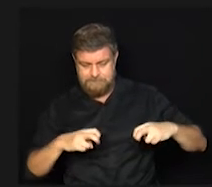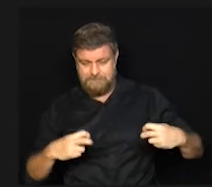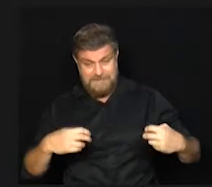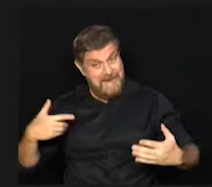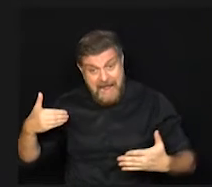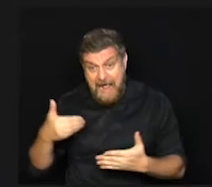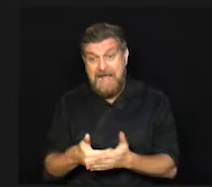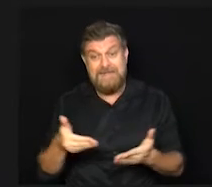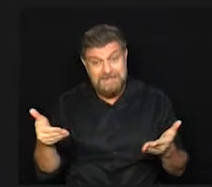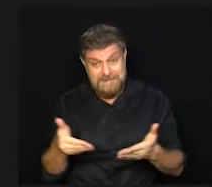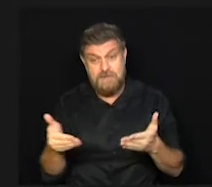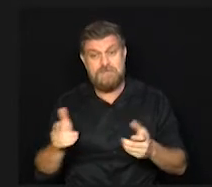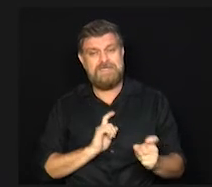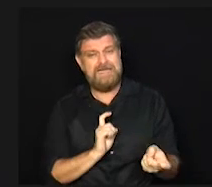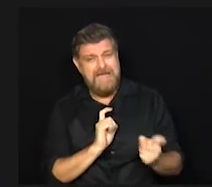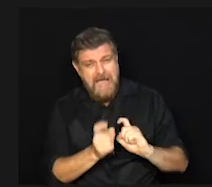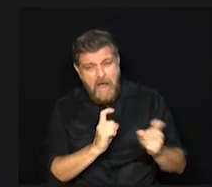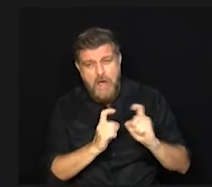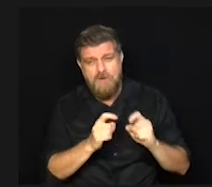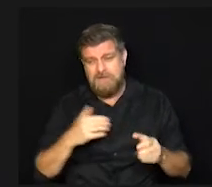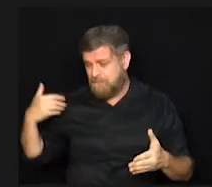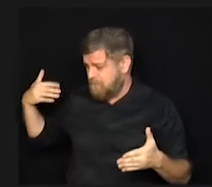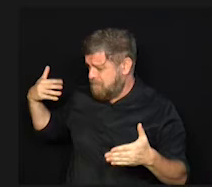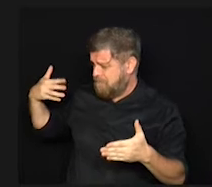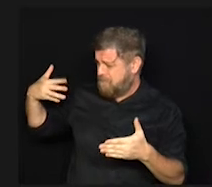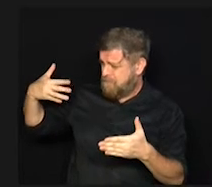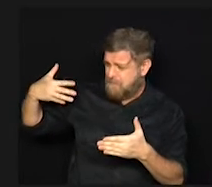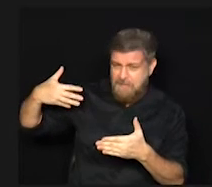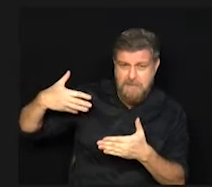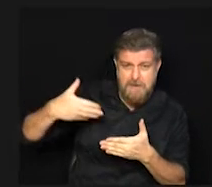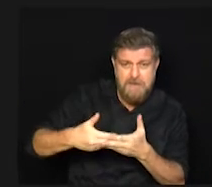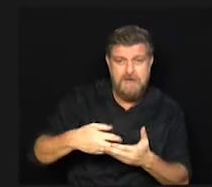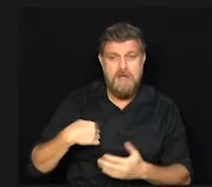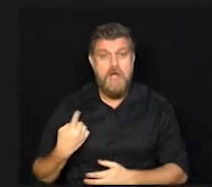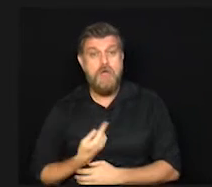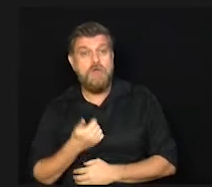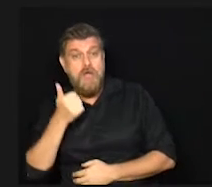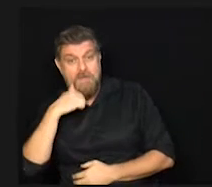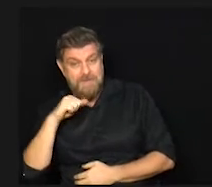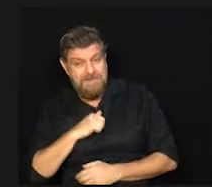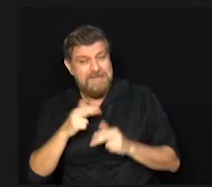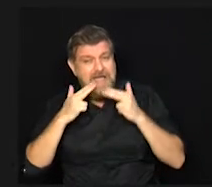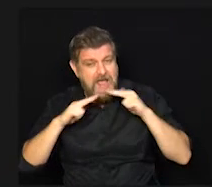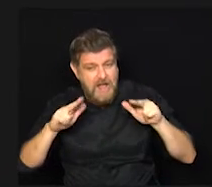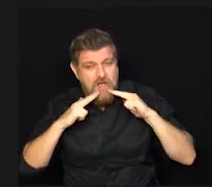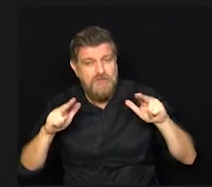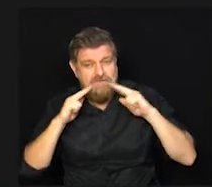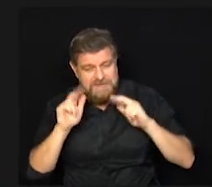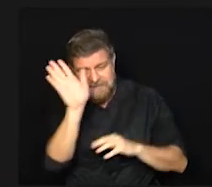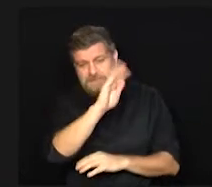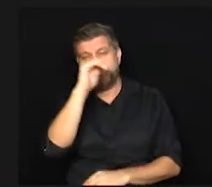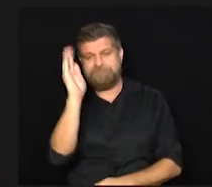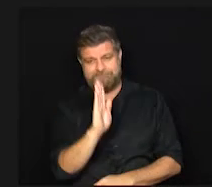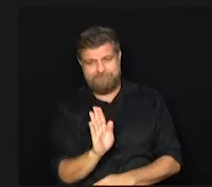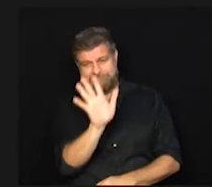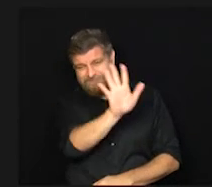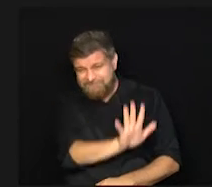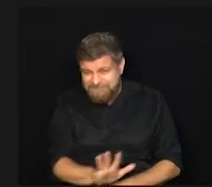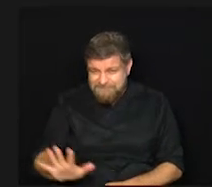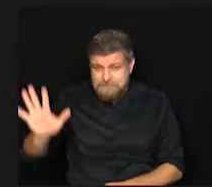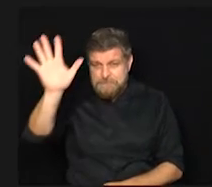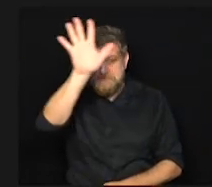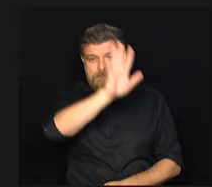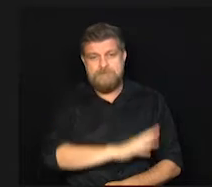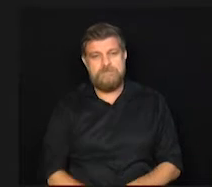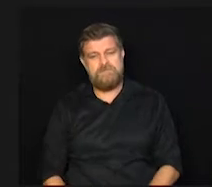hoje, né, desde esse início. E a gente vem aí, logo, logo vai ter novidades a nível nacional com um super